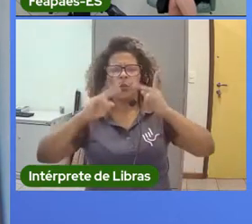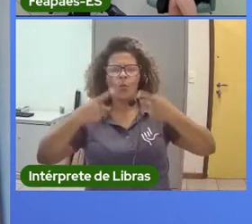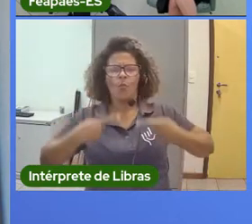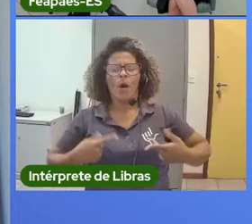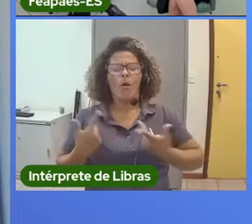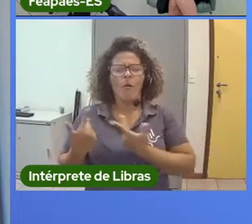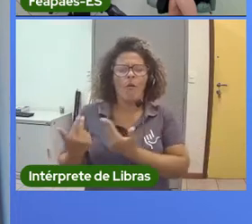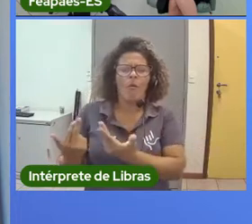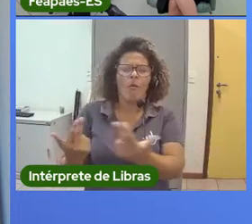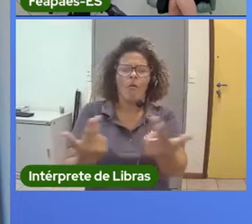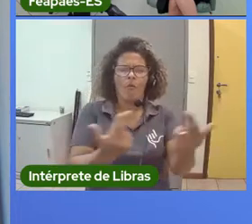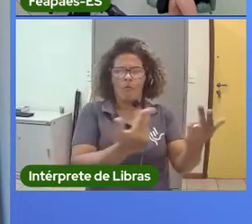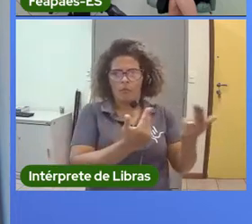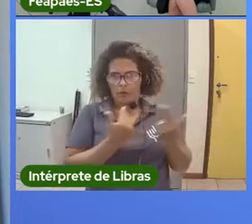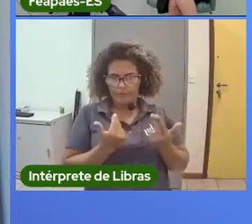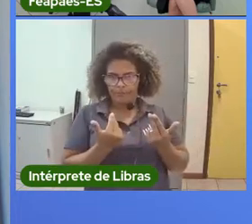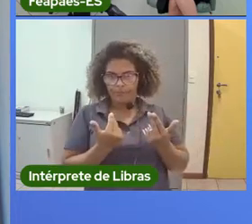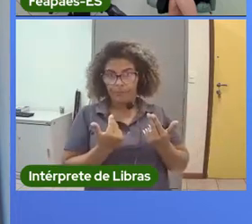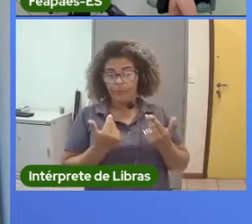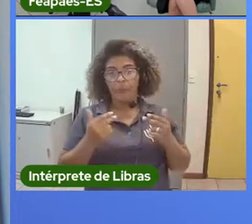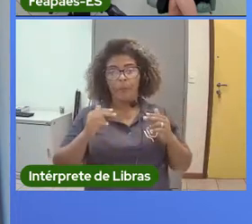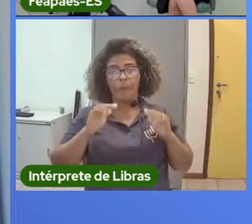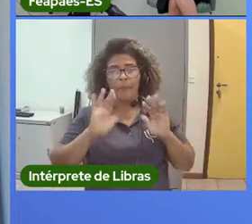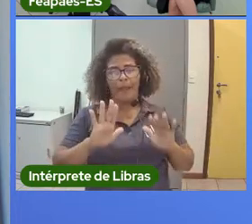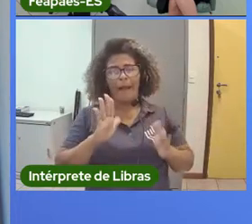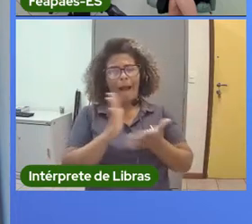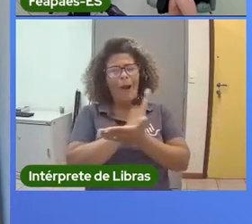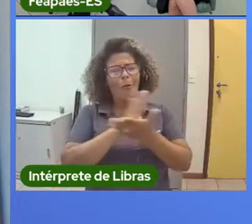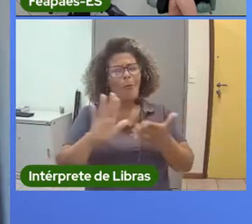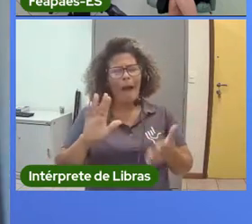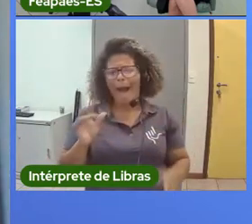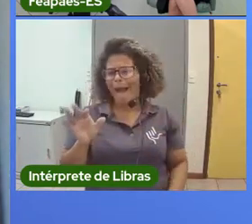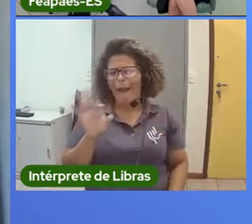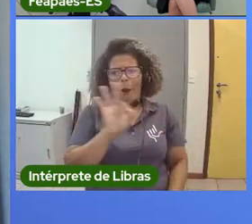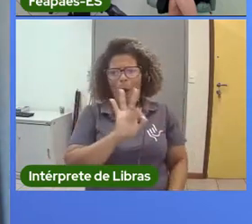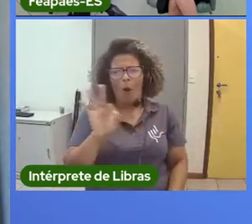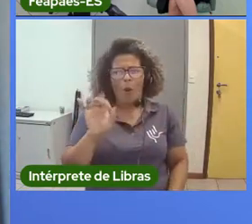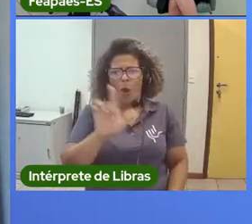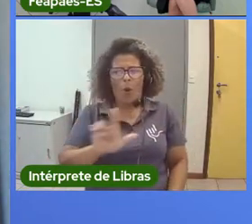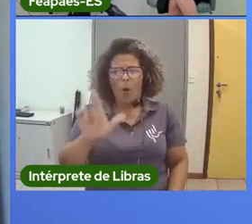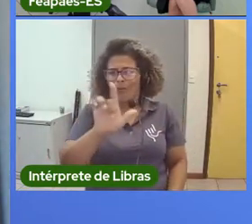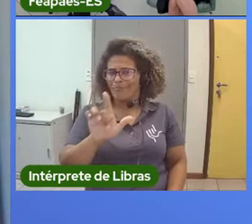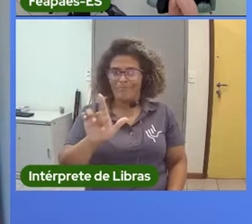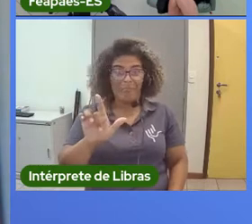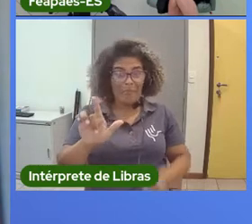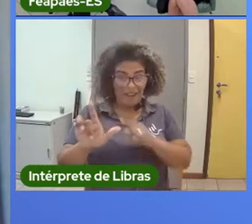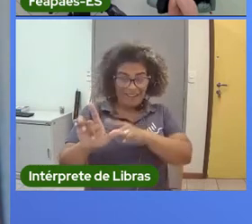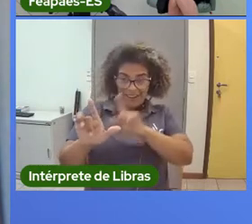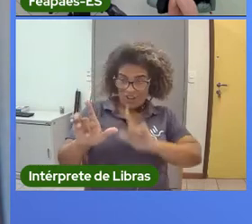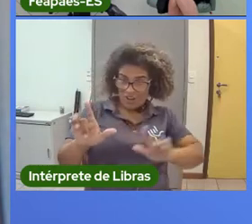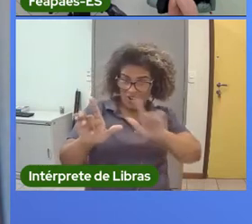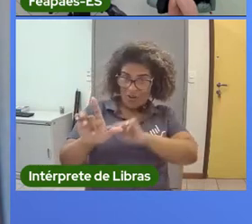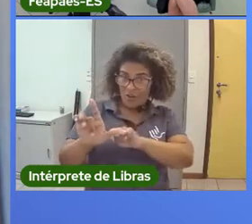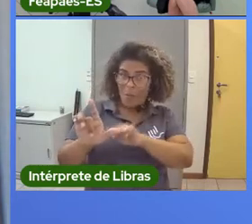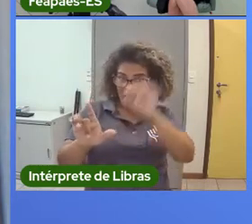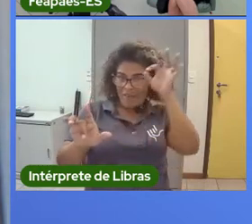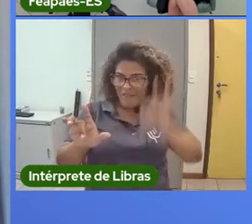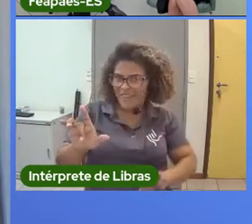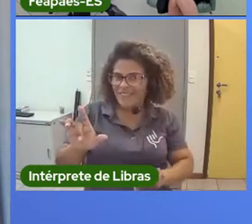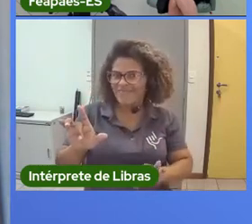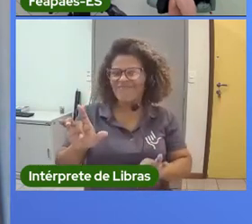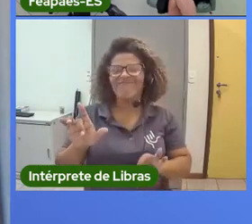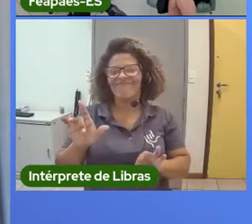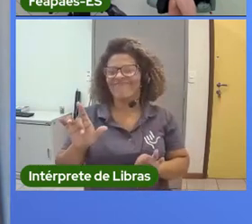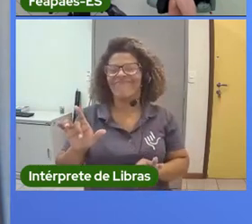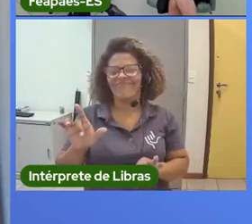que, por mais que ele pareça óbvio, eu acho que nós estamos num momento em que dizer e reafirmar o